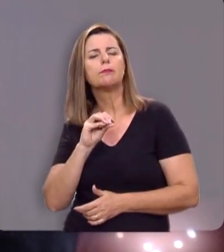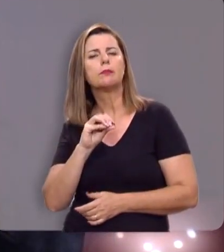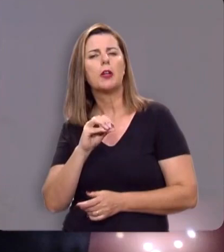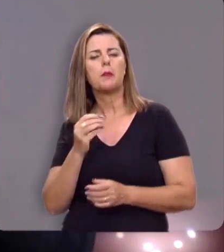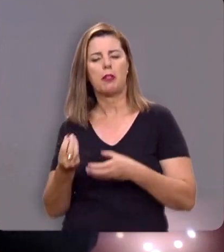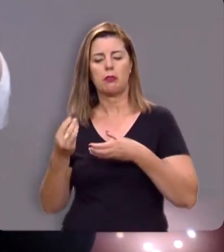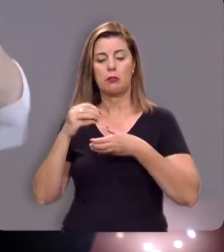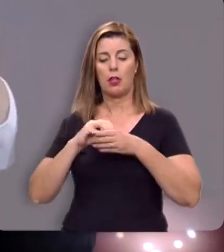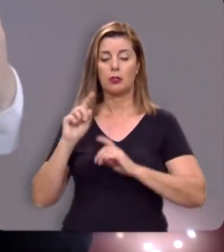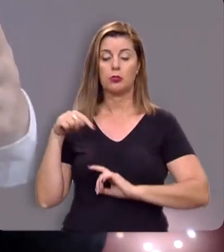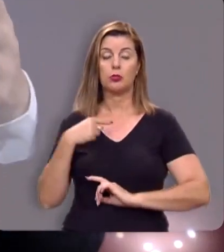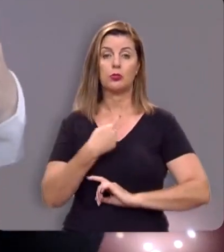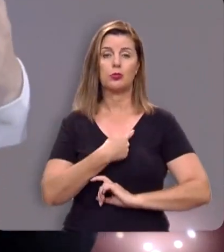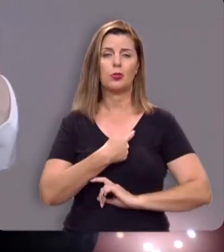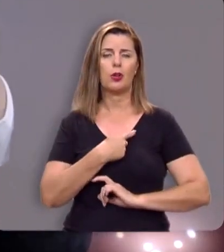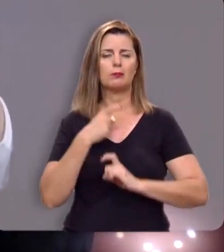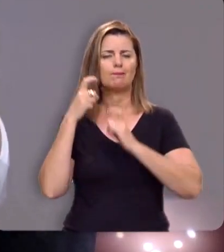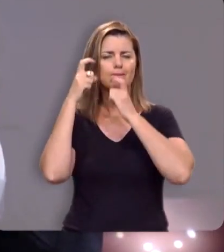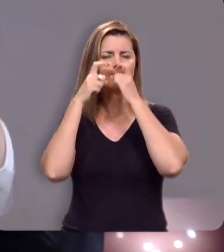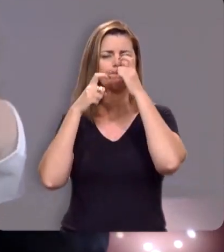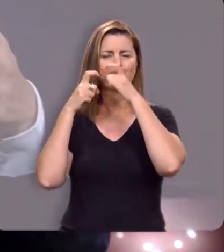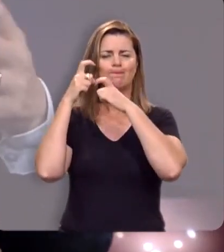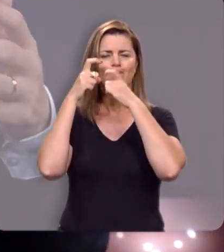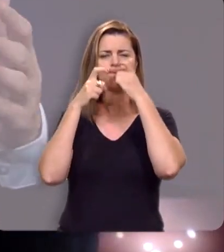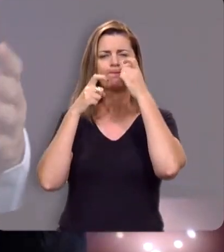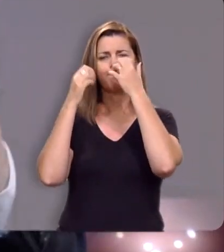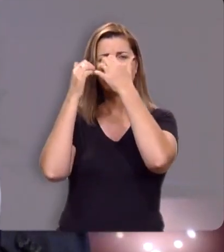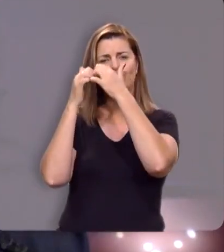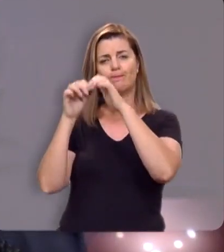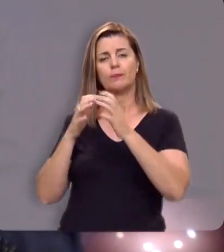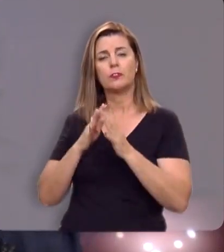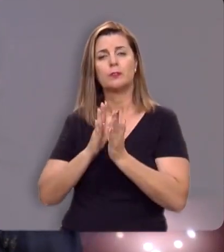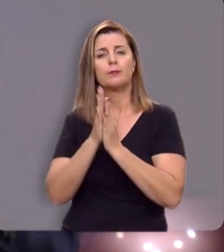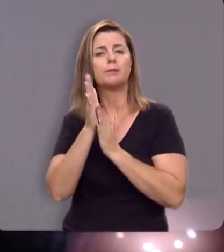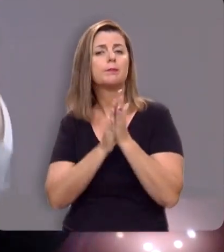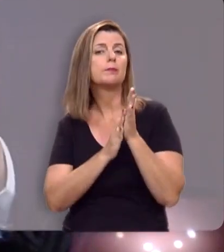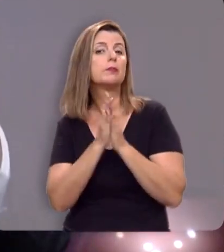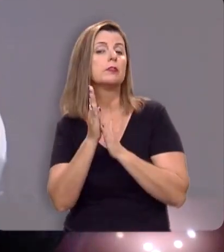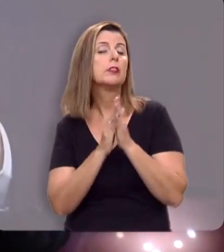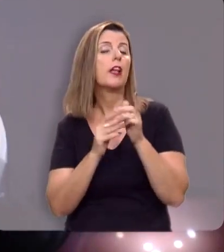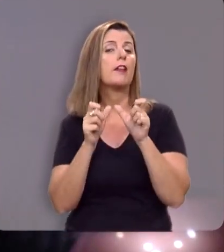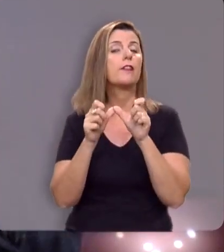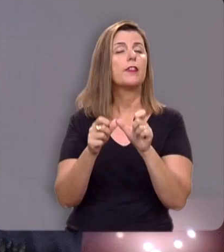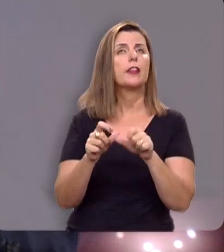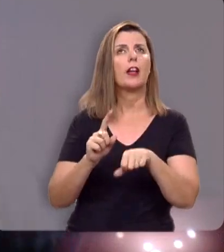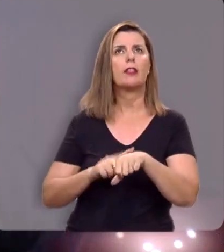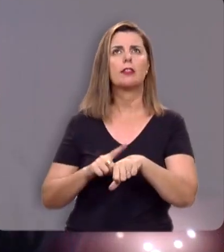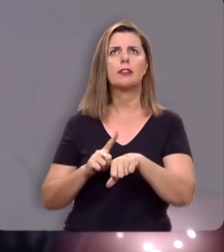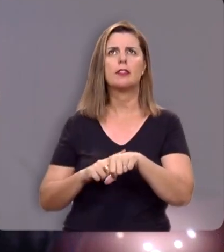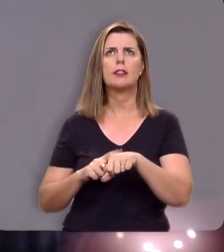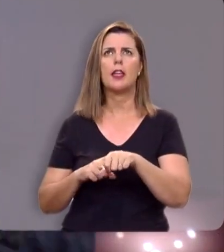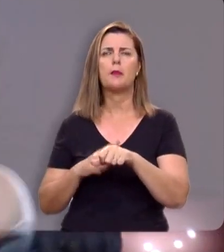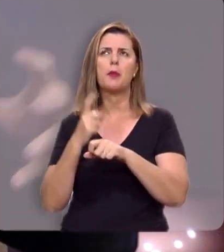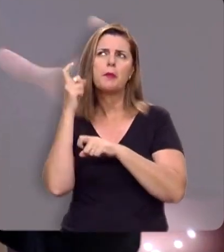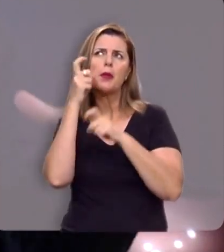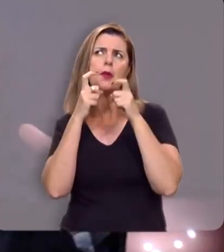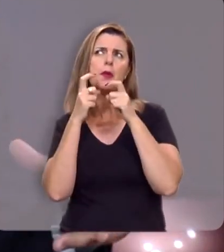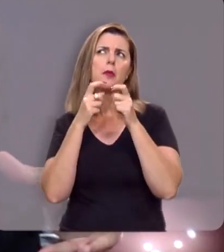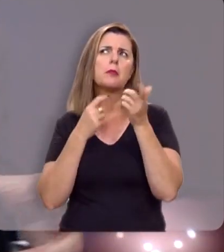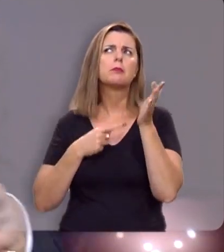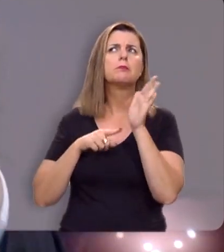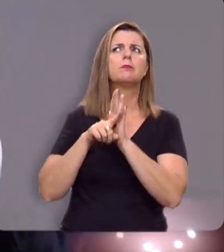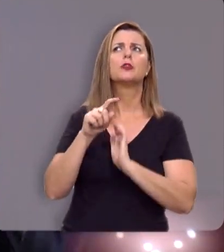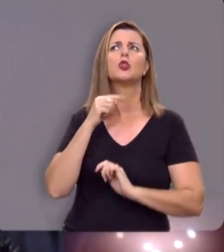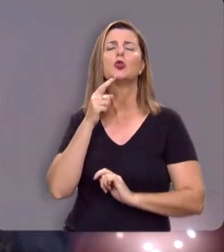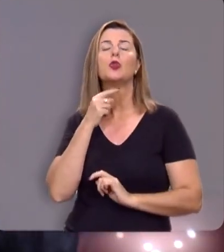em nós tamanha preocupação, tamanha ansiedade que a gente passa a maior parte do tempo lidando com isso, e